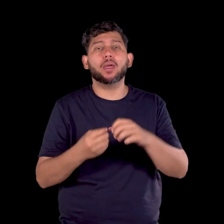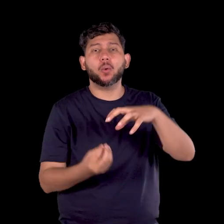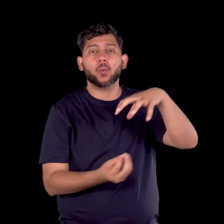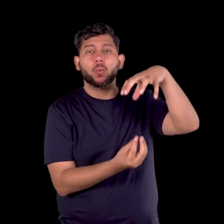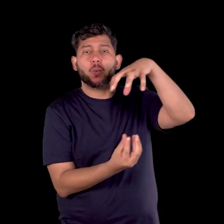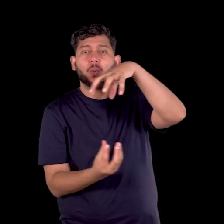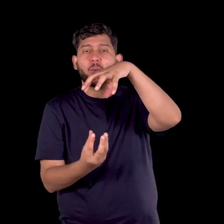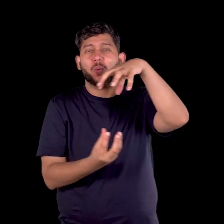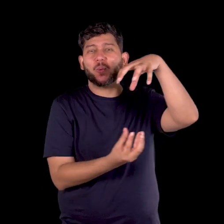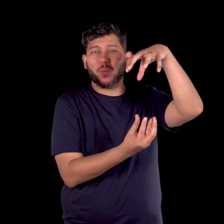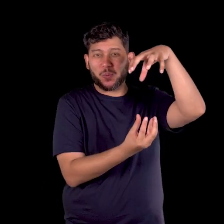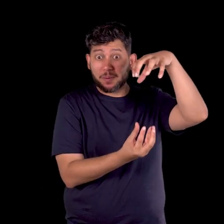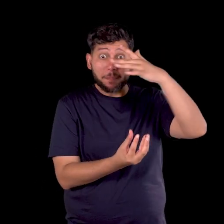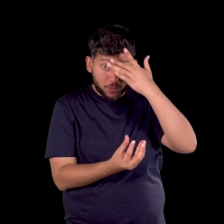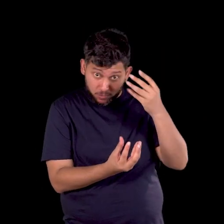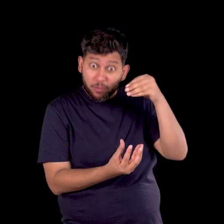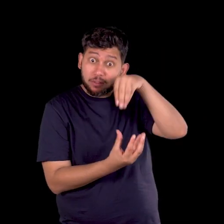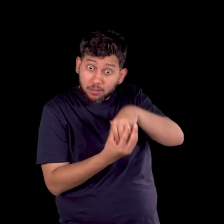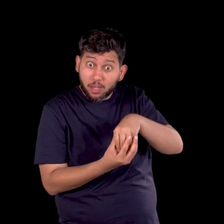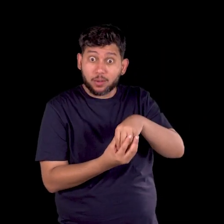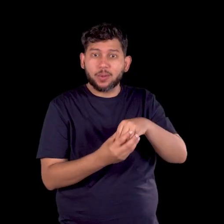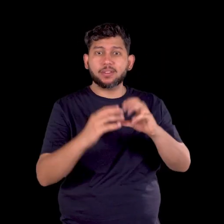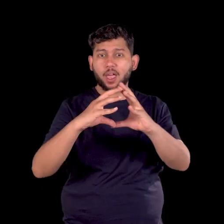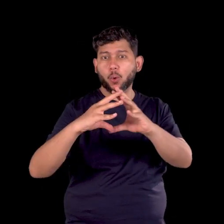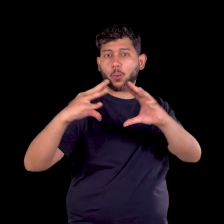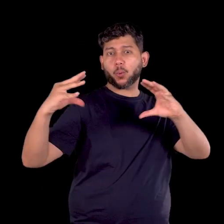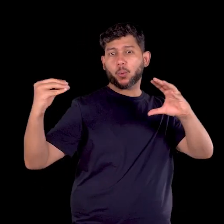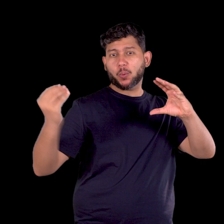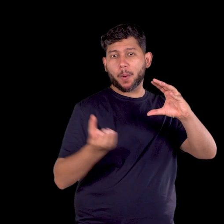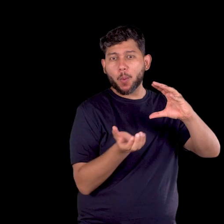balões. Depois, balões tripulados, os